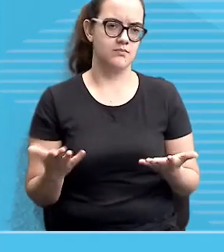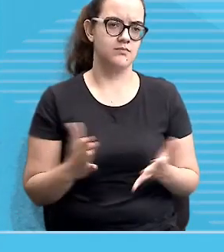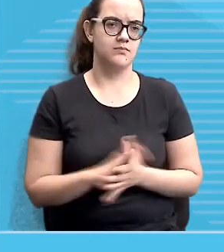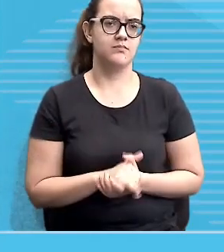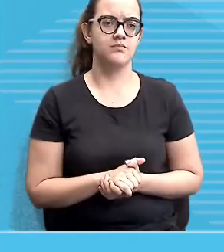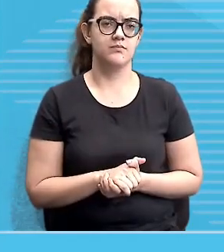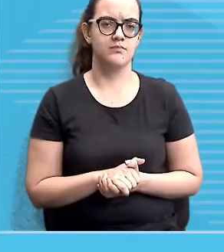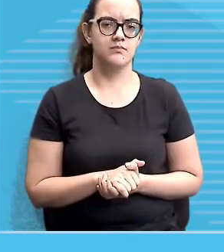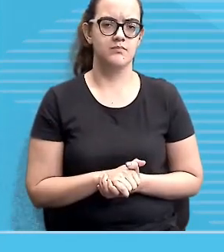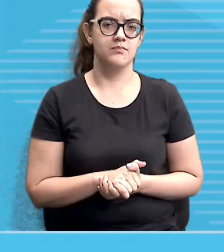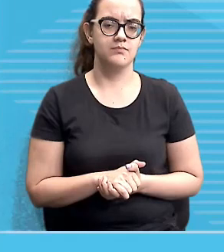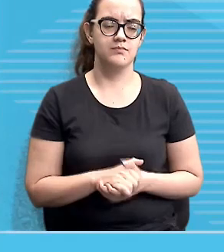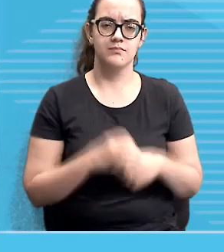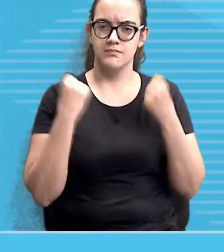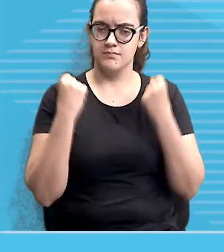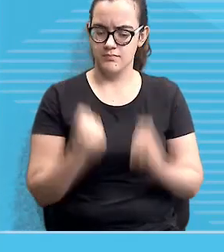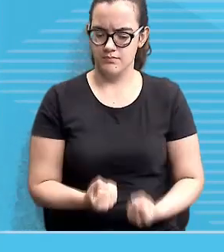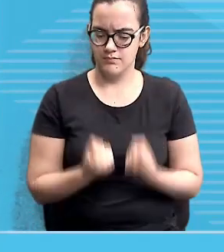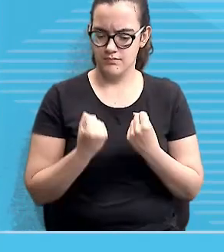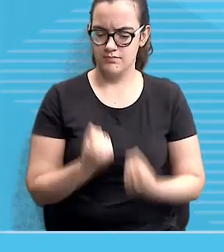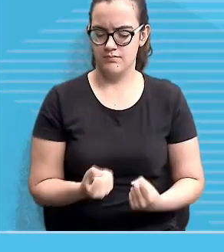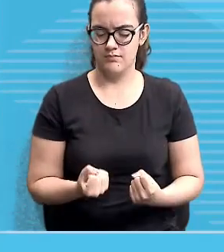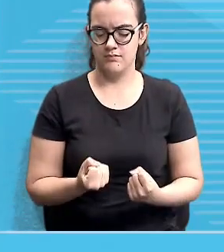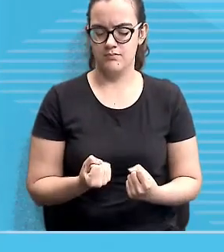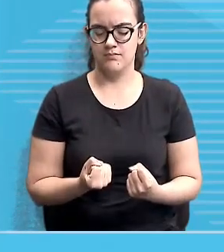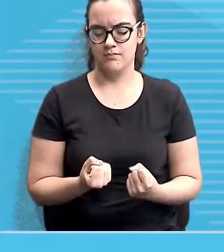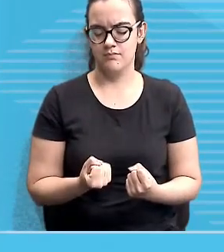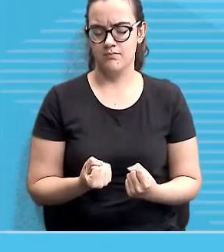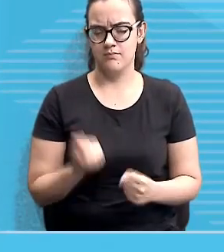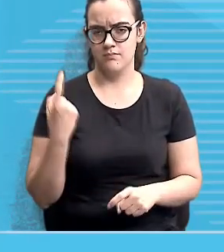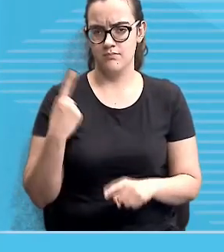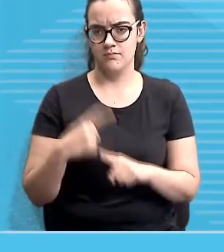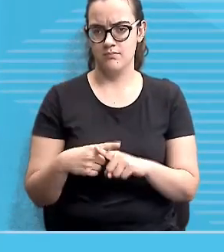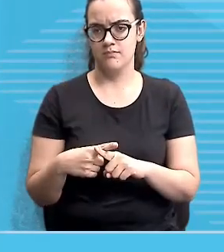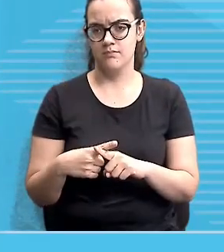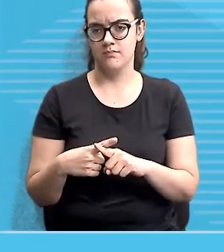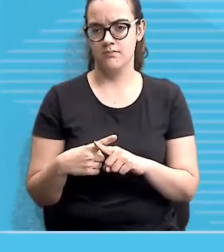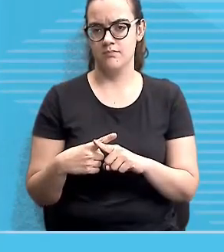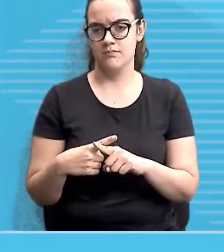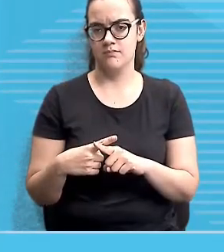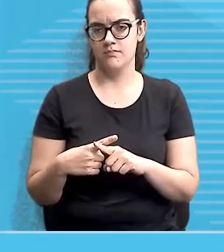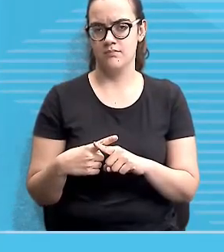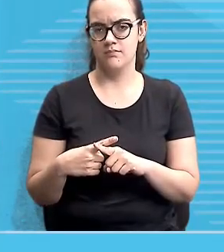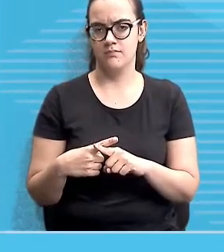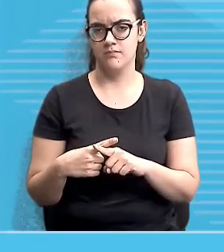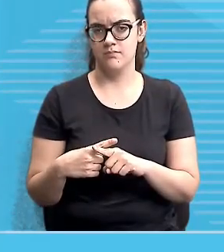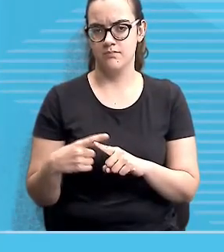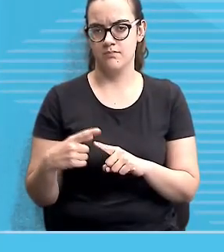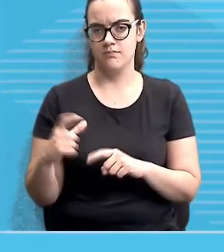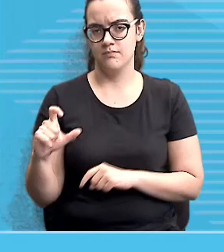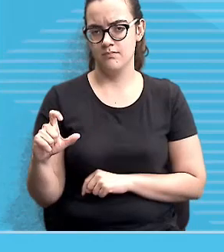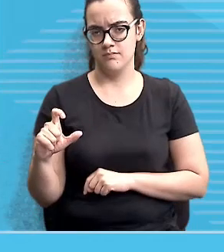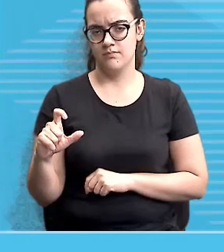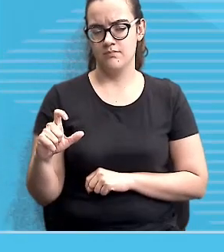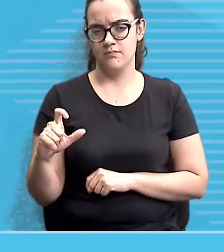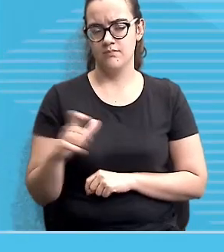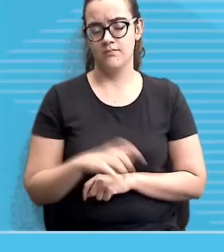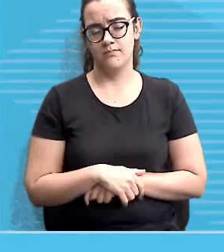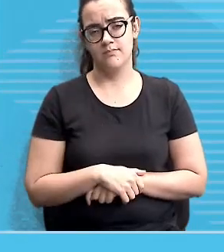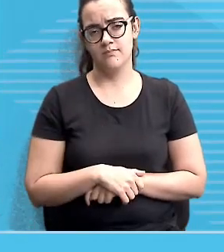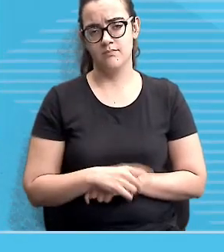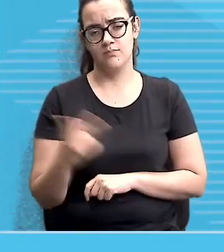a massa do material às vezes calor específico dele